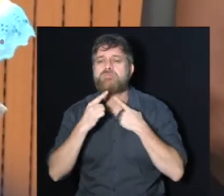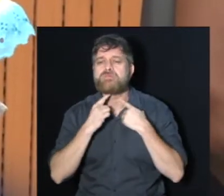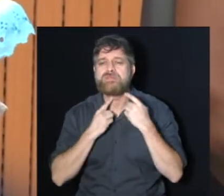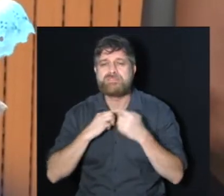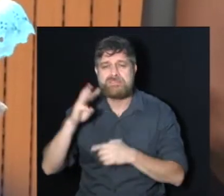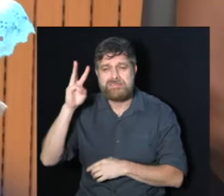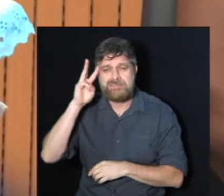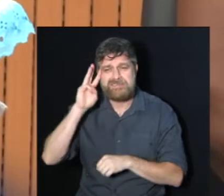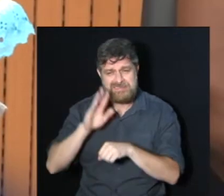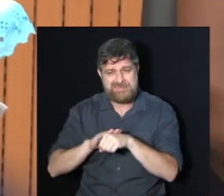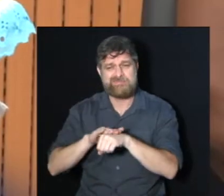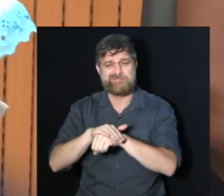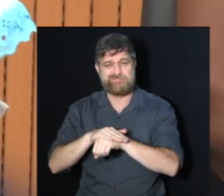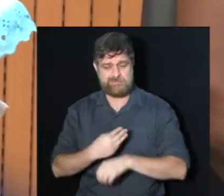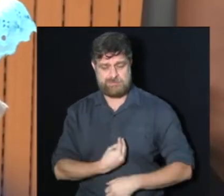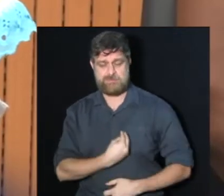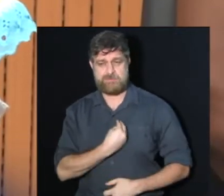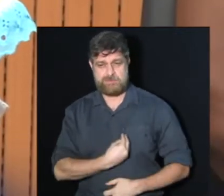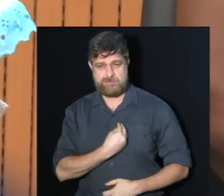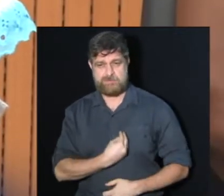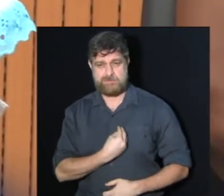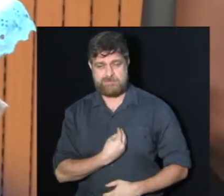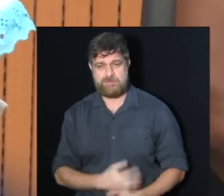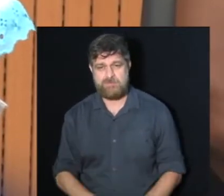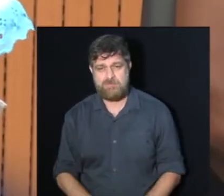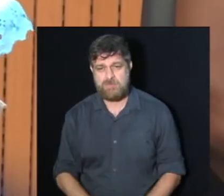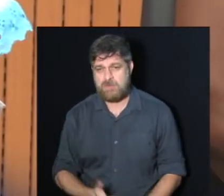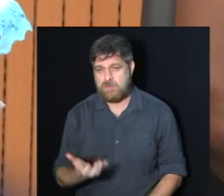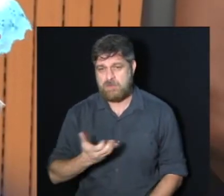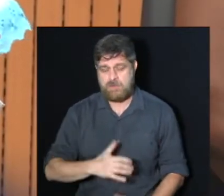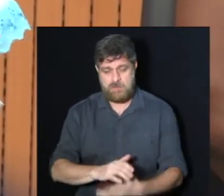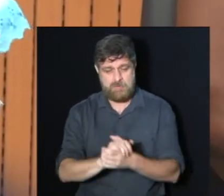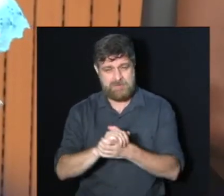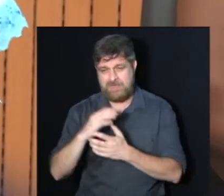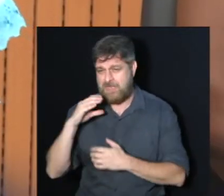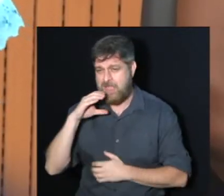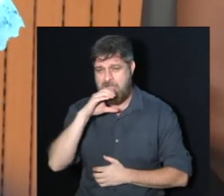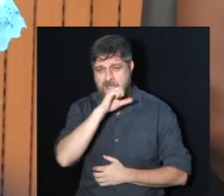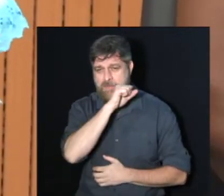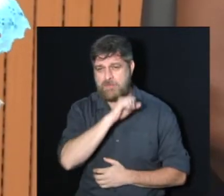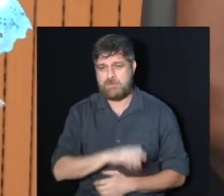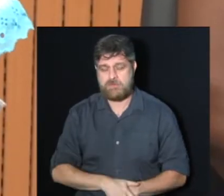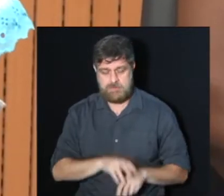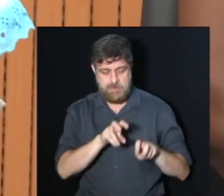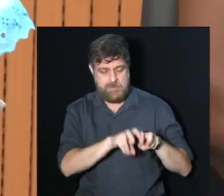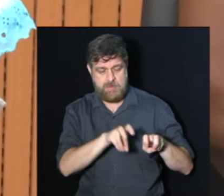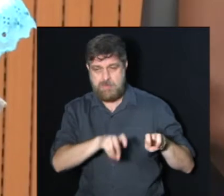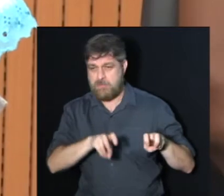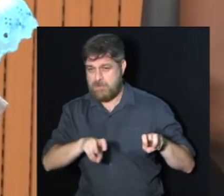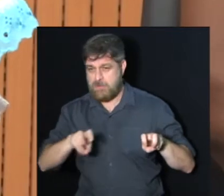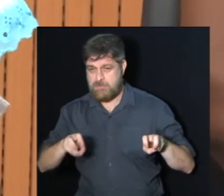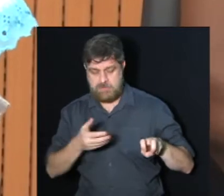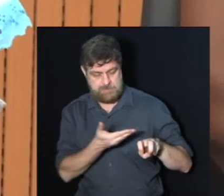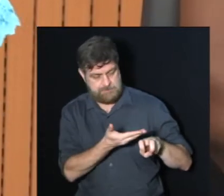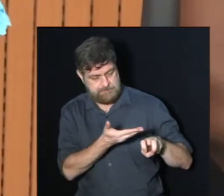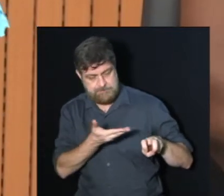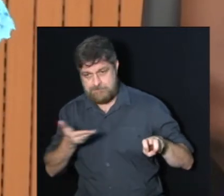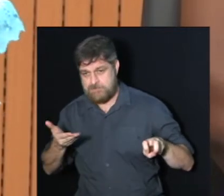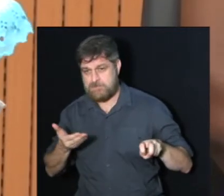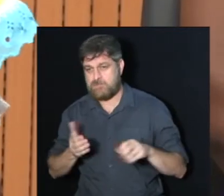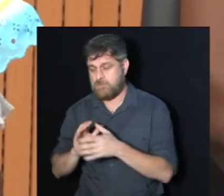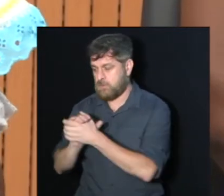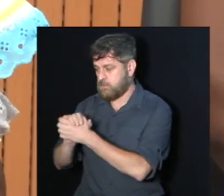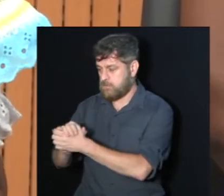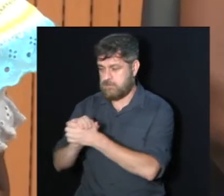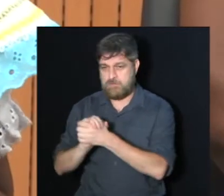terça-feira para vir aqui. E quero cumprimentar rapidinho a mesa, quero cumprimentar a